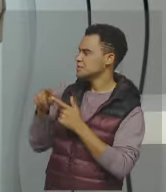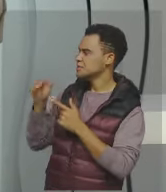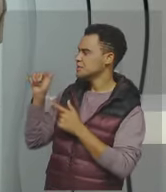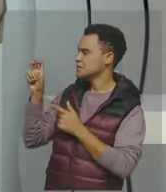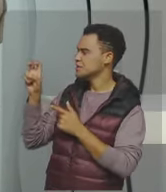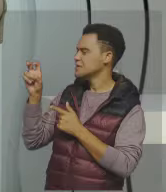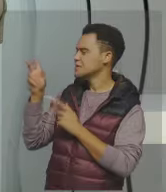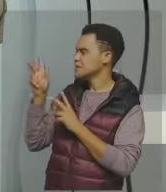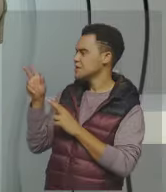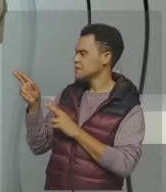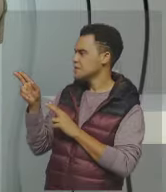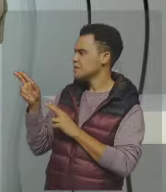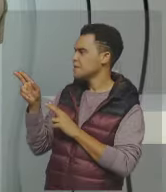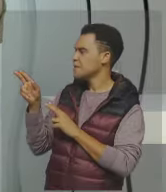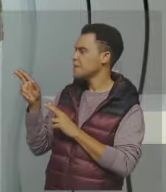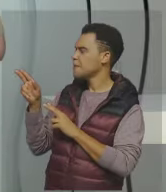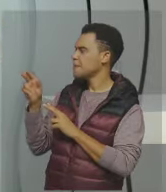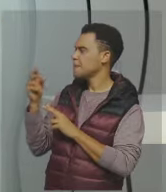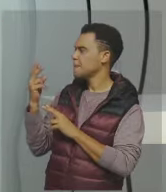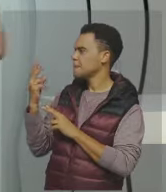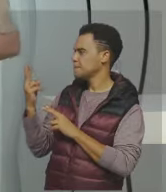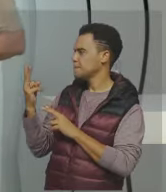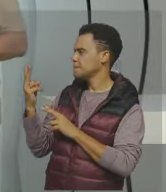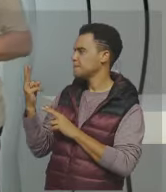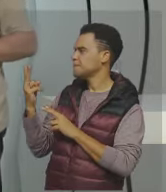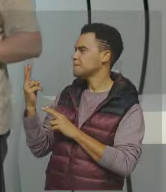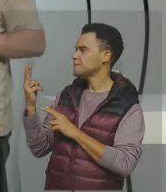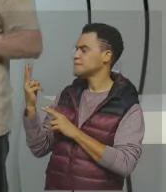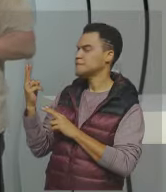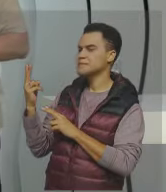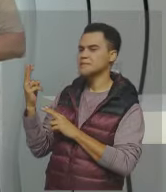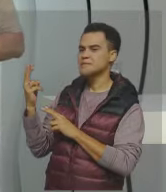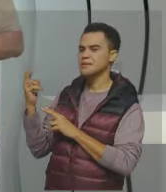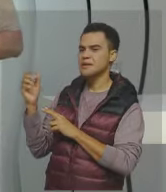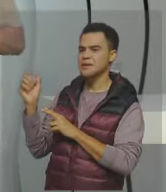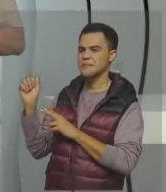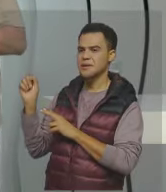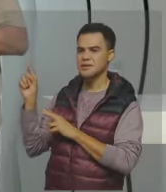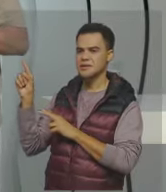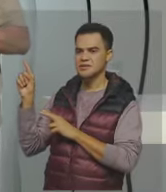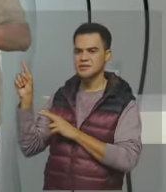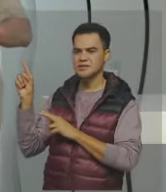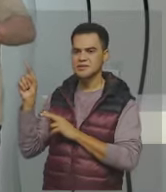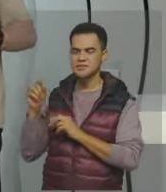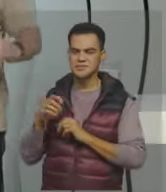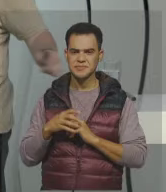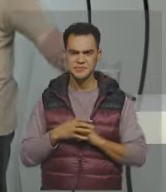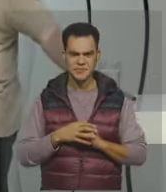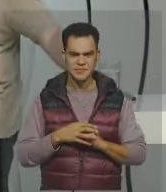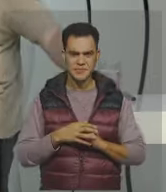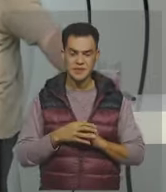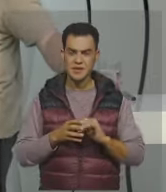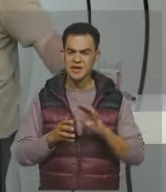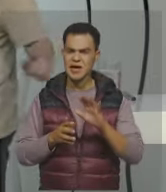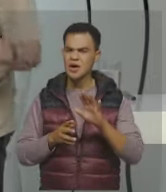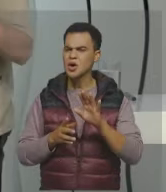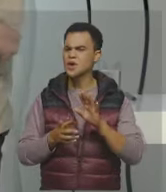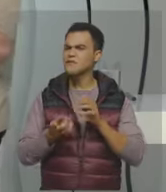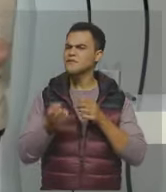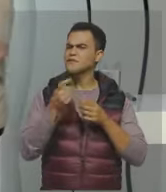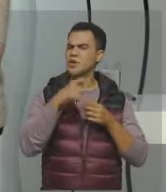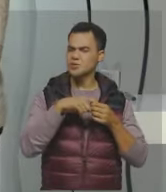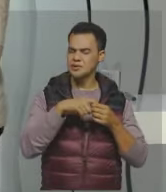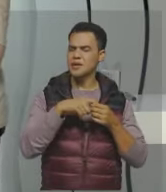que é igual a 2 amperes. Tudo bem? Agora eu vou voltar na folha anterior para a gente